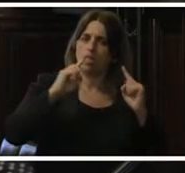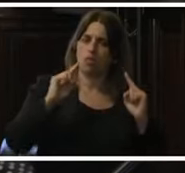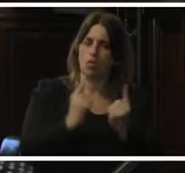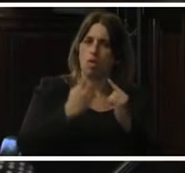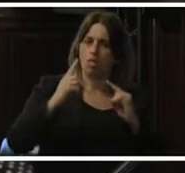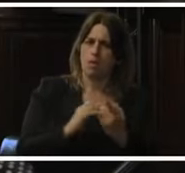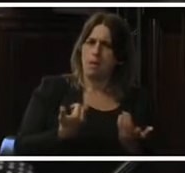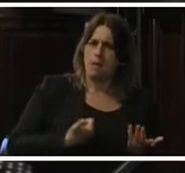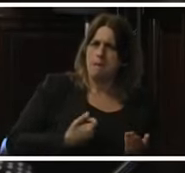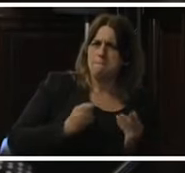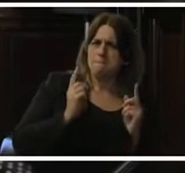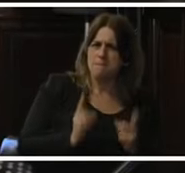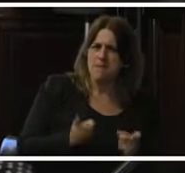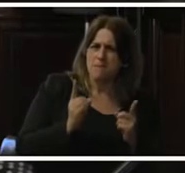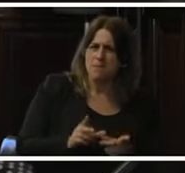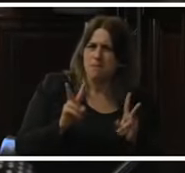os